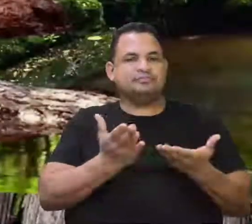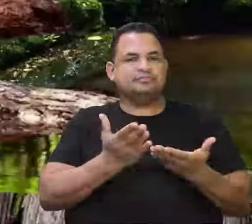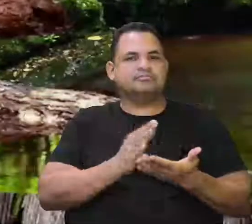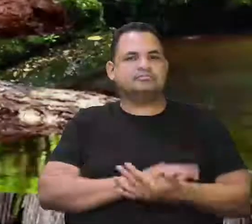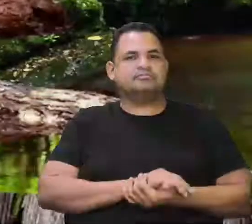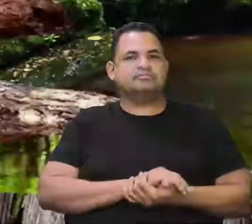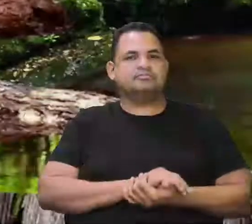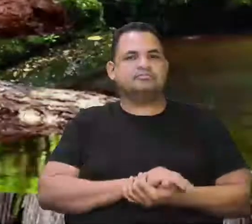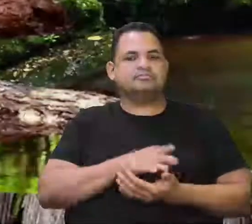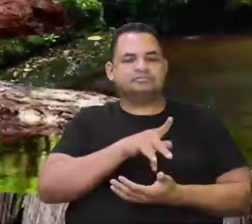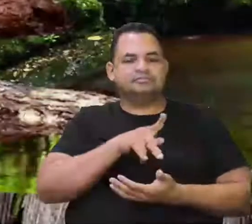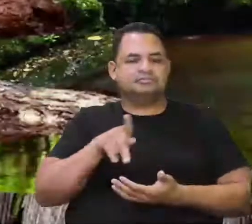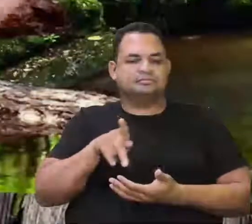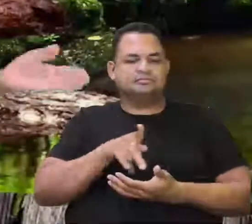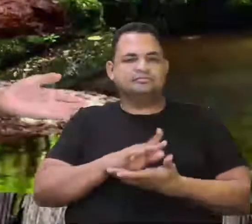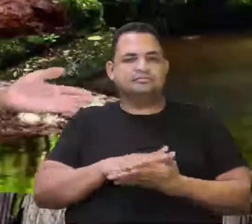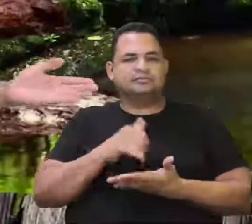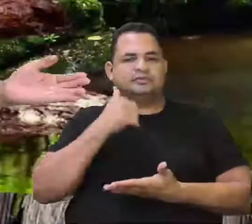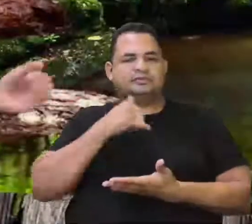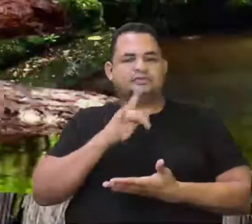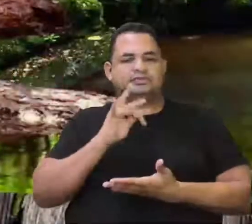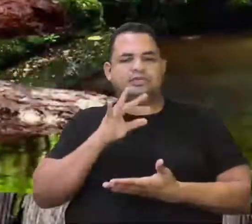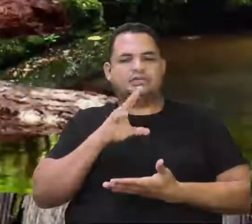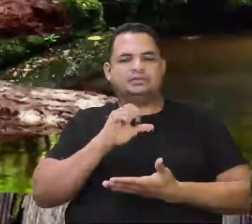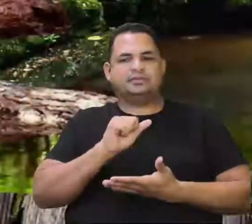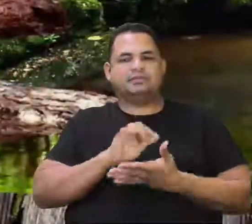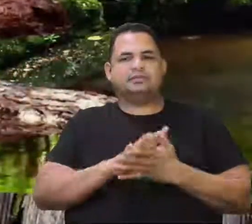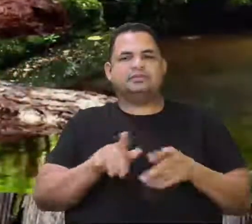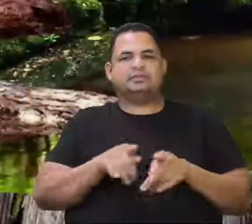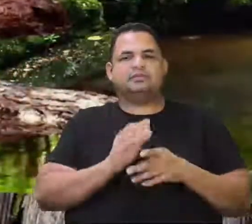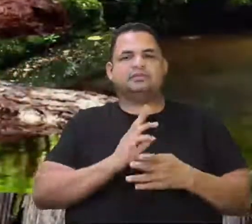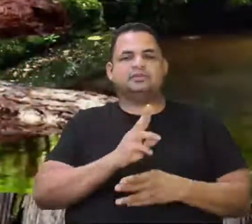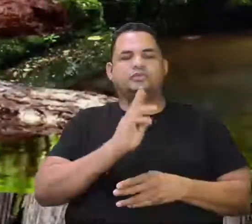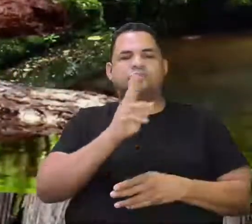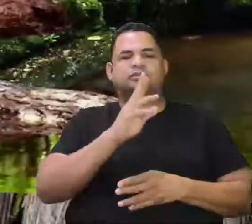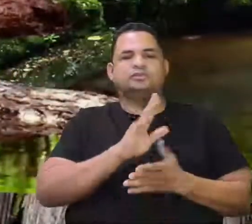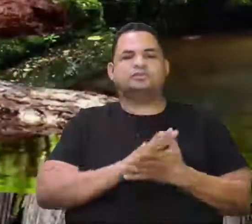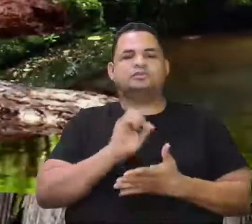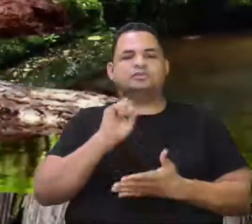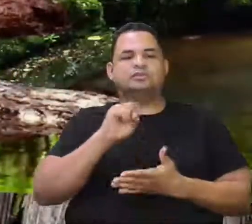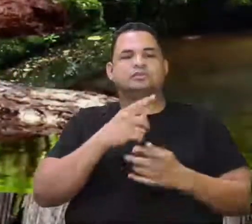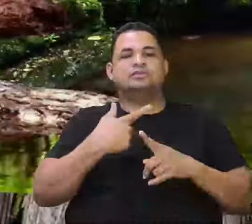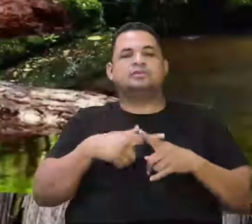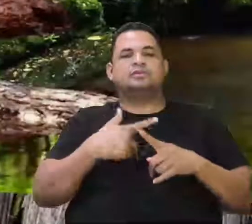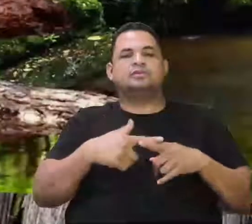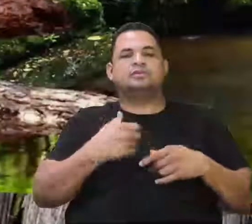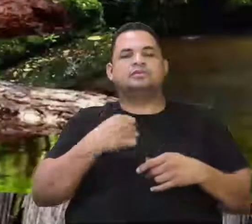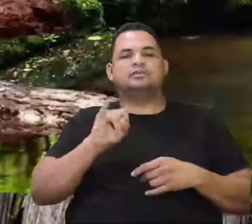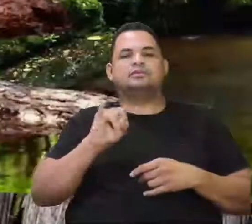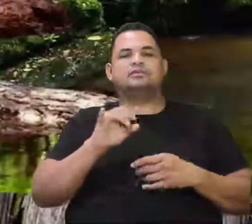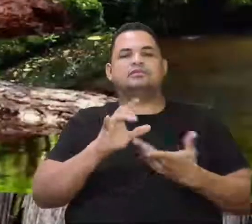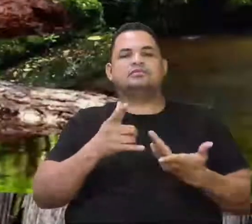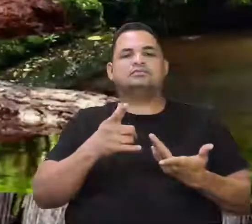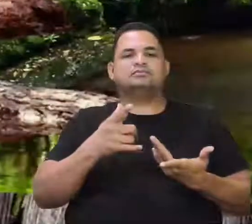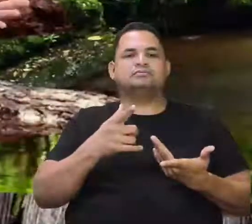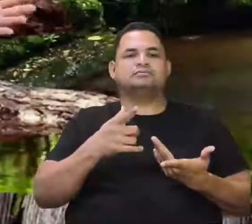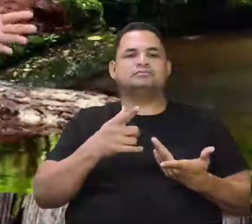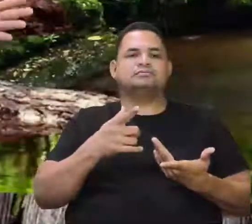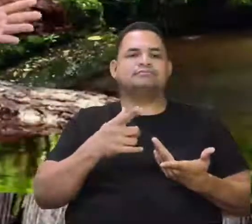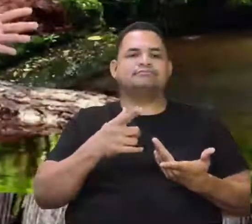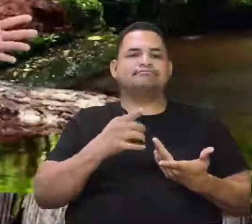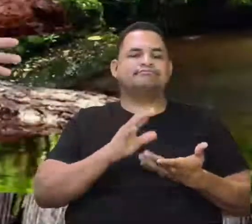tá bom? Professora Tabita, Sâmio, e aí a gente vai dando continuidade, sim. Porque se houve algum,